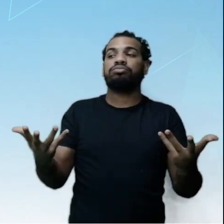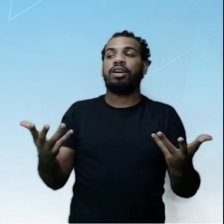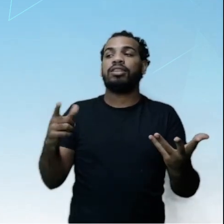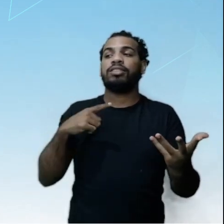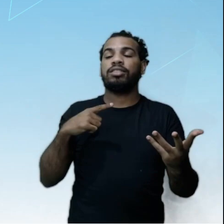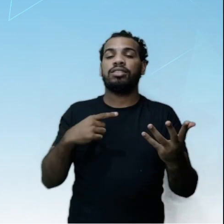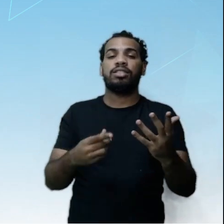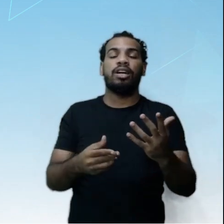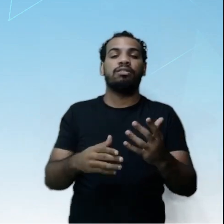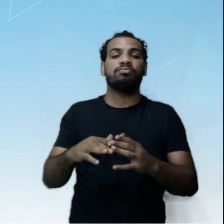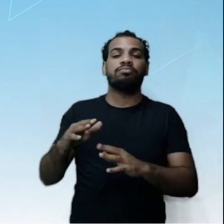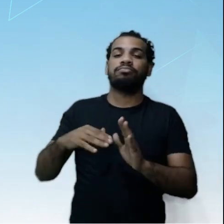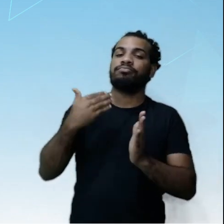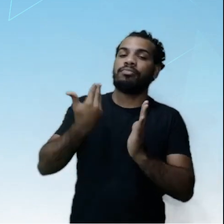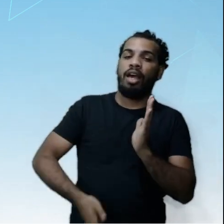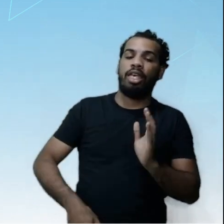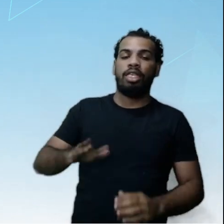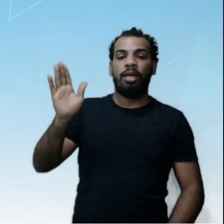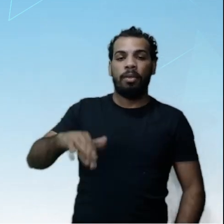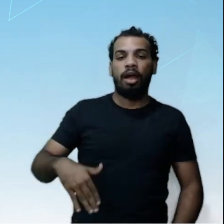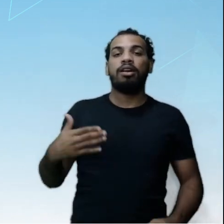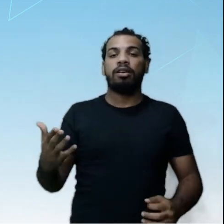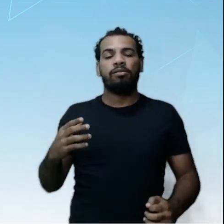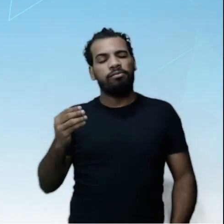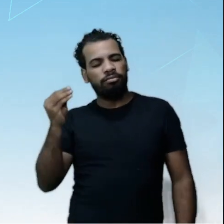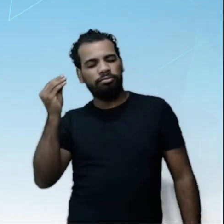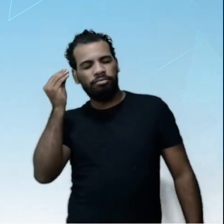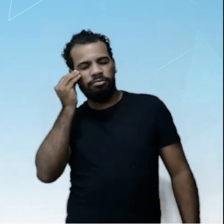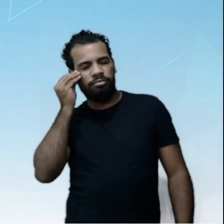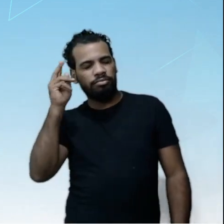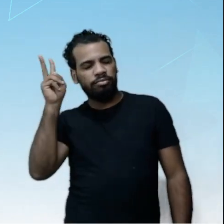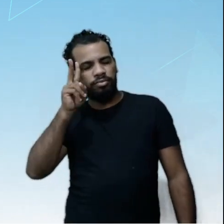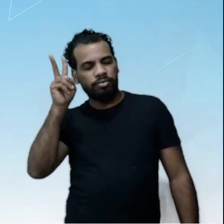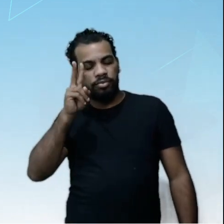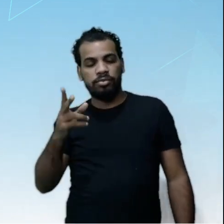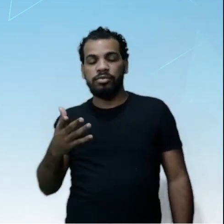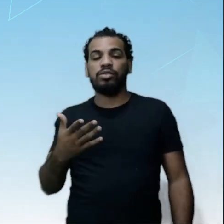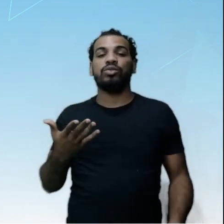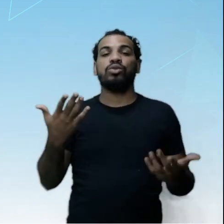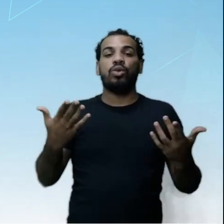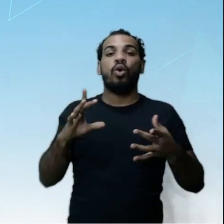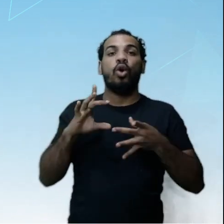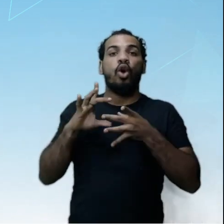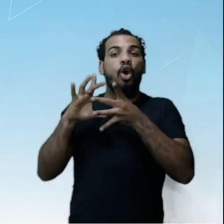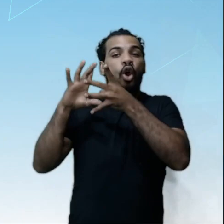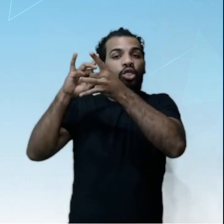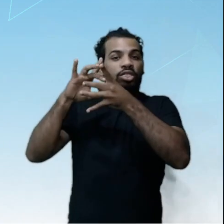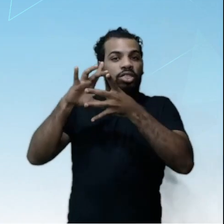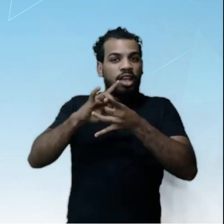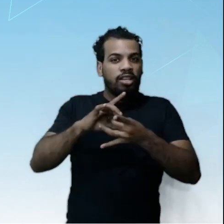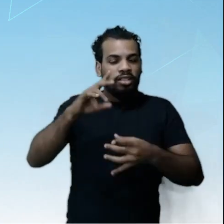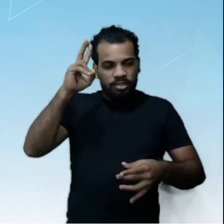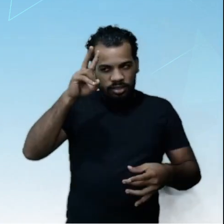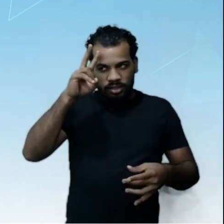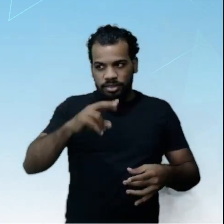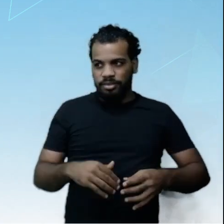caem em desuso. E gostaria de lembrar a questão do contexto. Então vamos lá